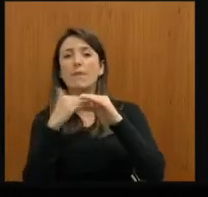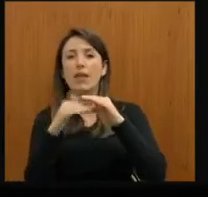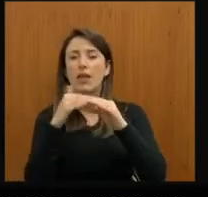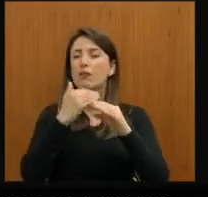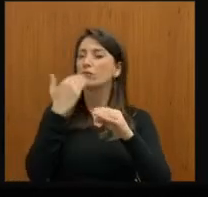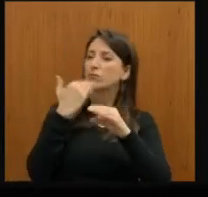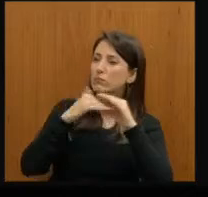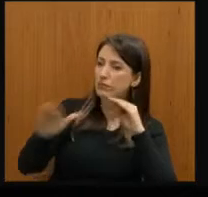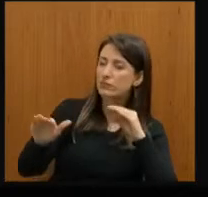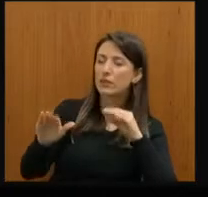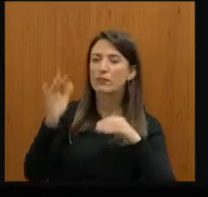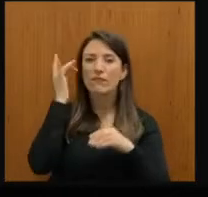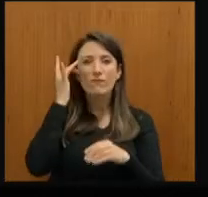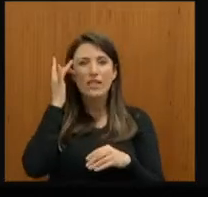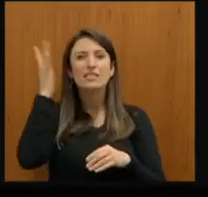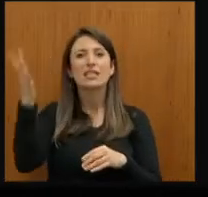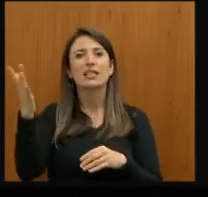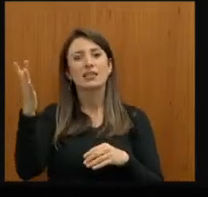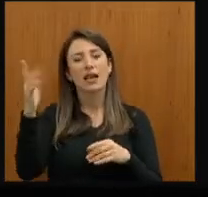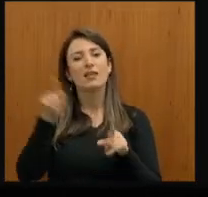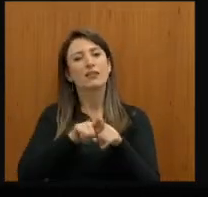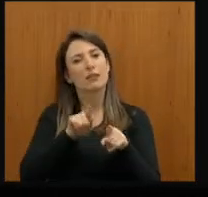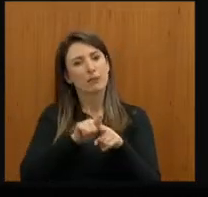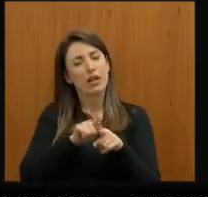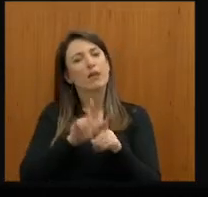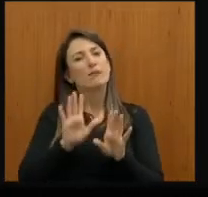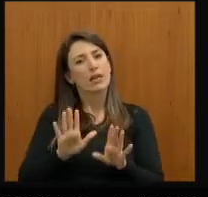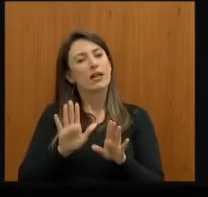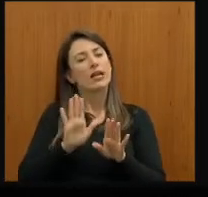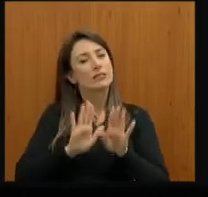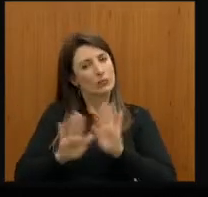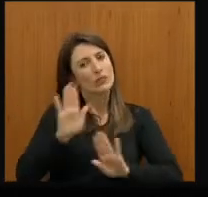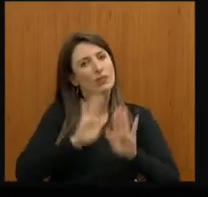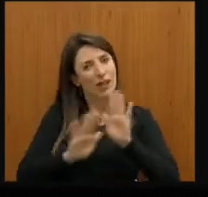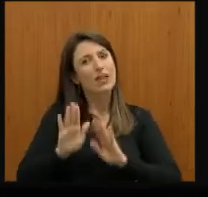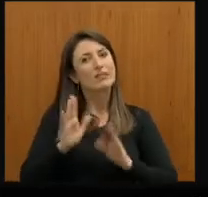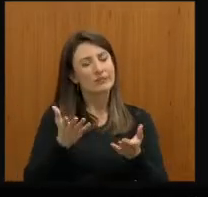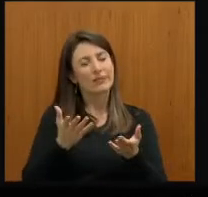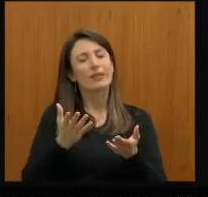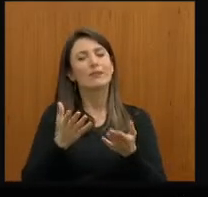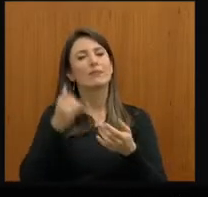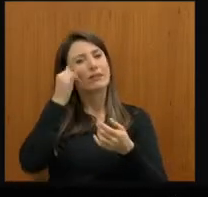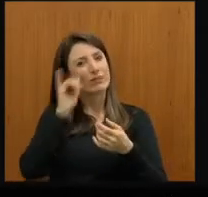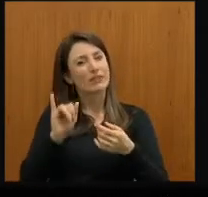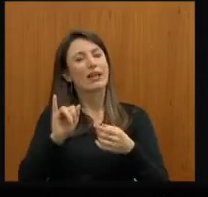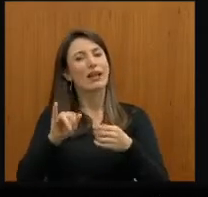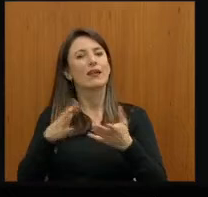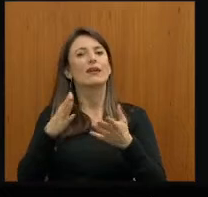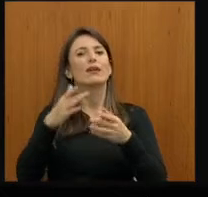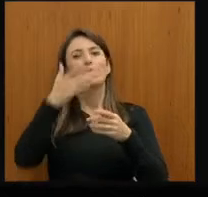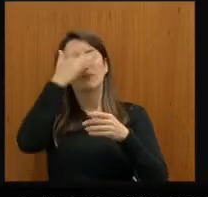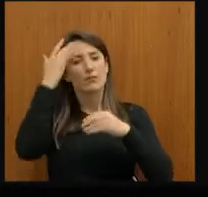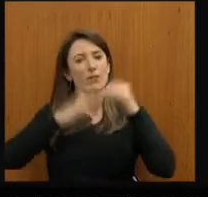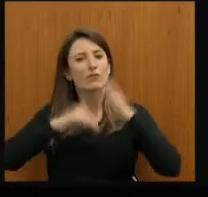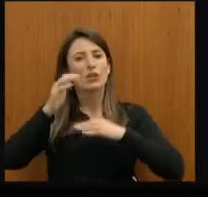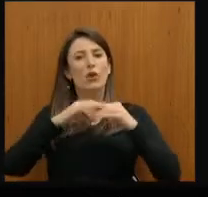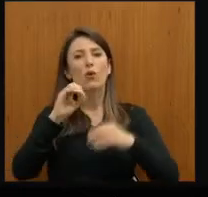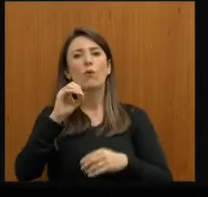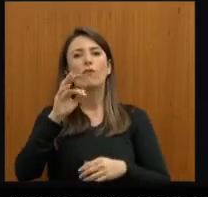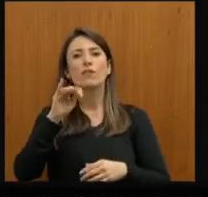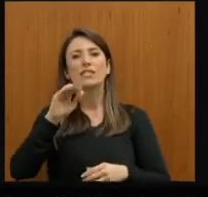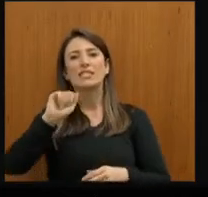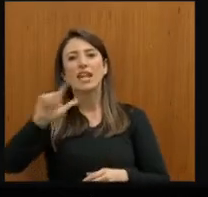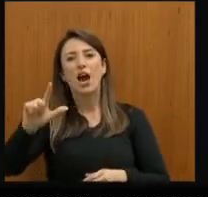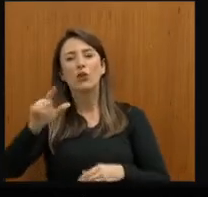virtuais para facilitar né e preservar EA saúde das oficialas Oficiais de Justiça que essa situação